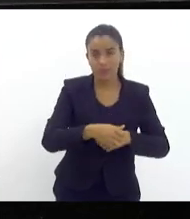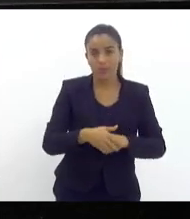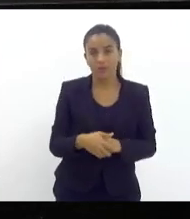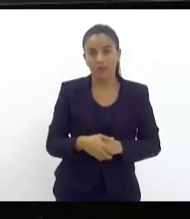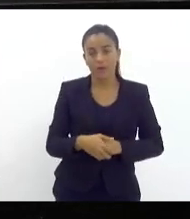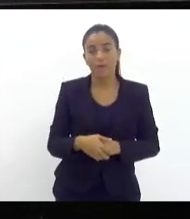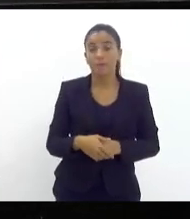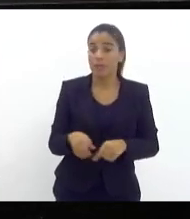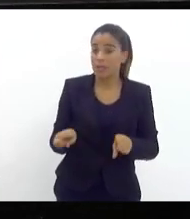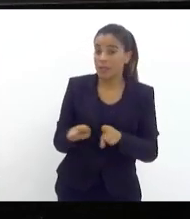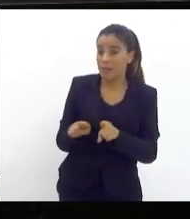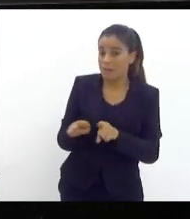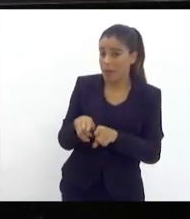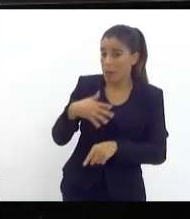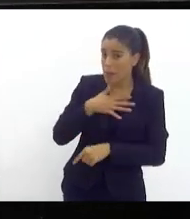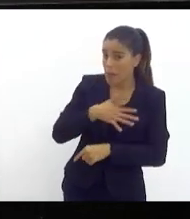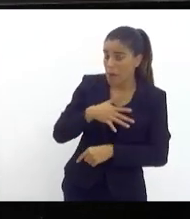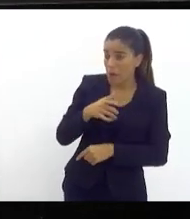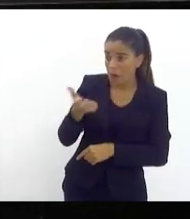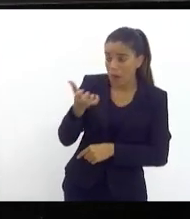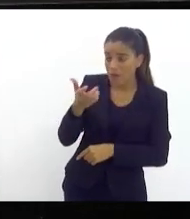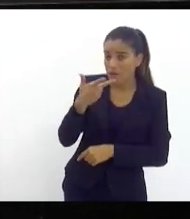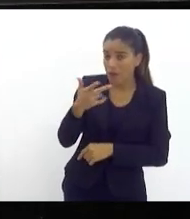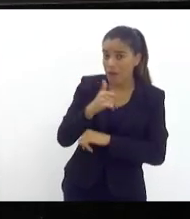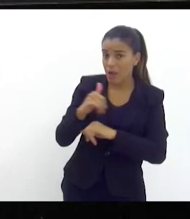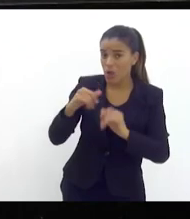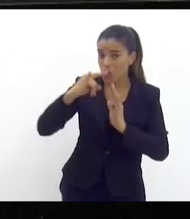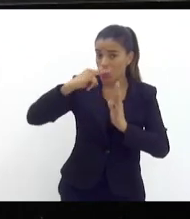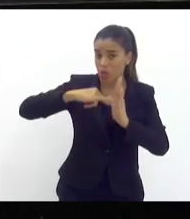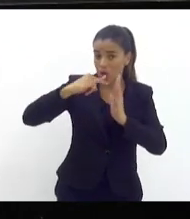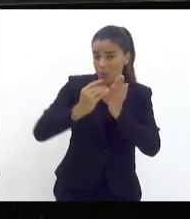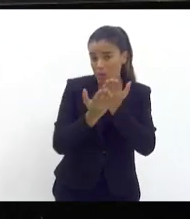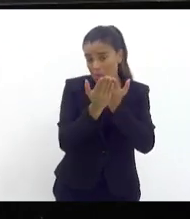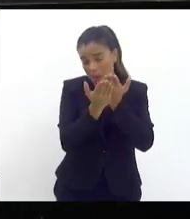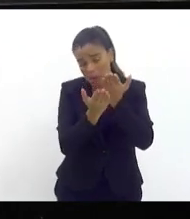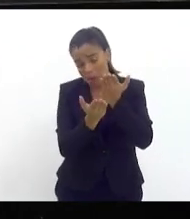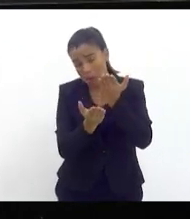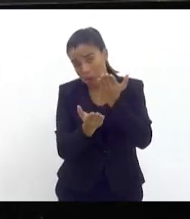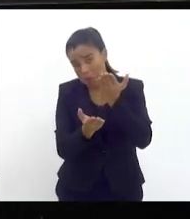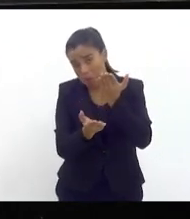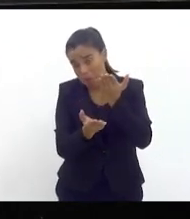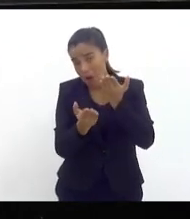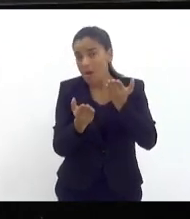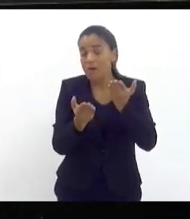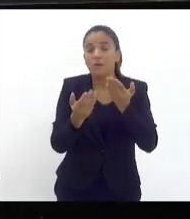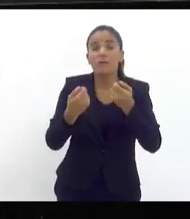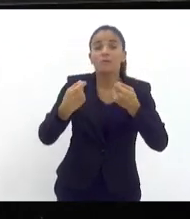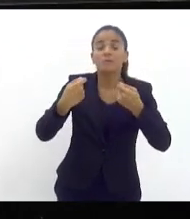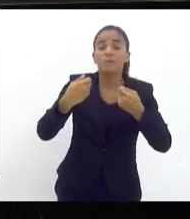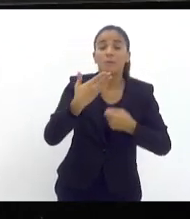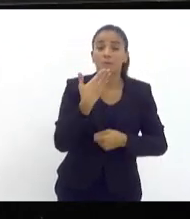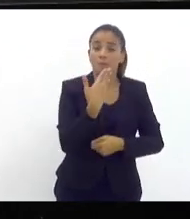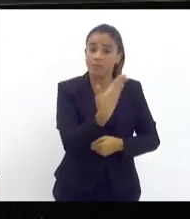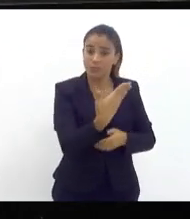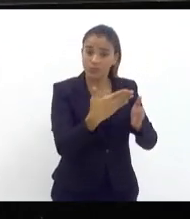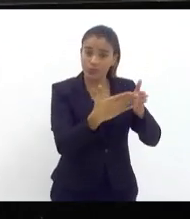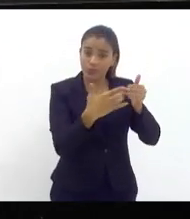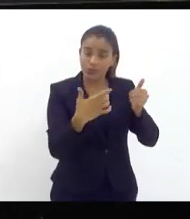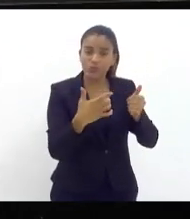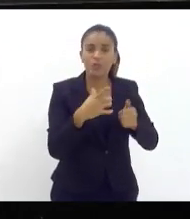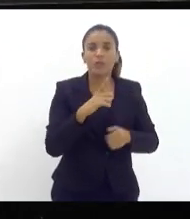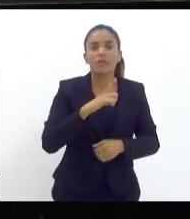e quero dizer que os documentos necessário para formulação do pedido